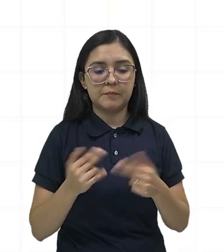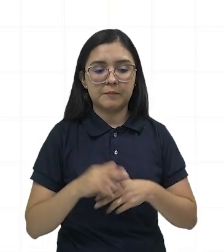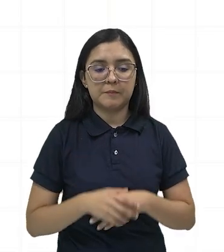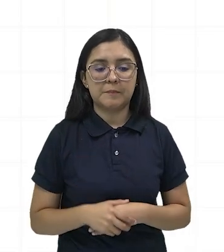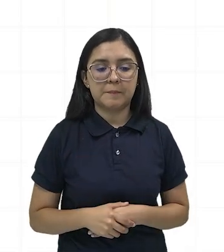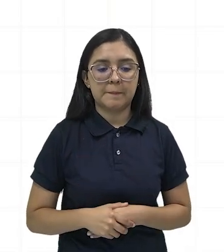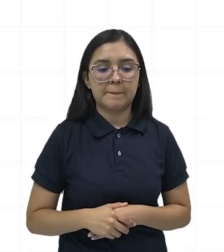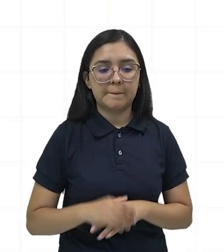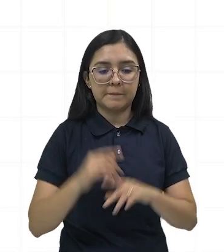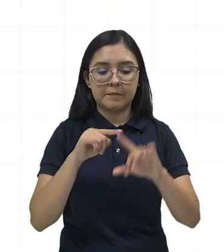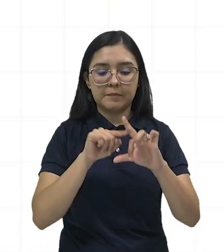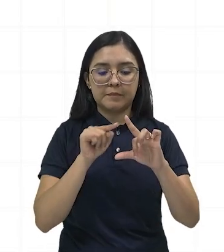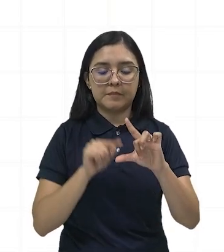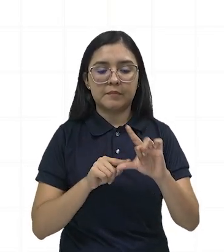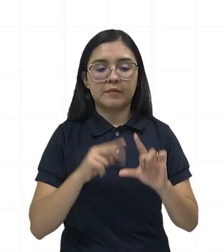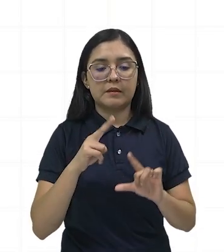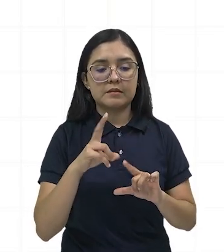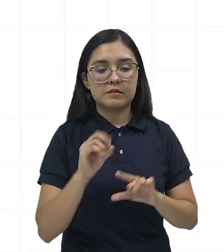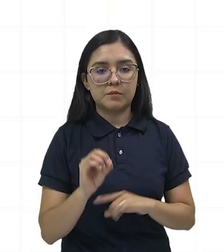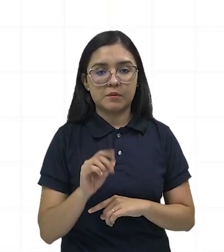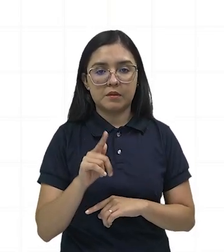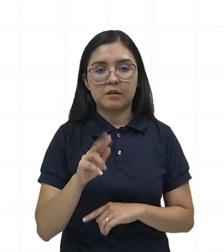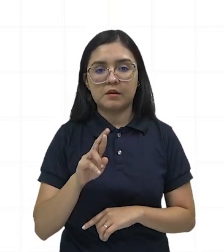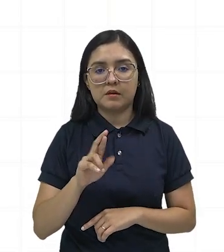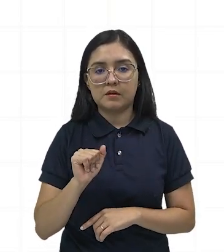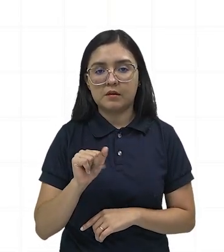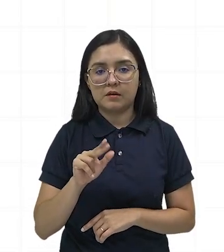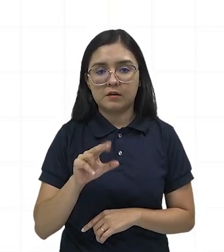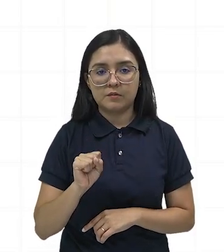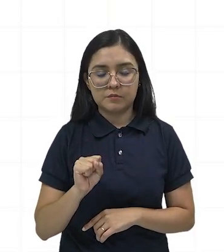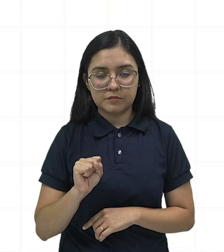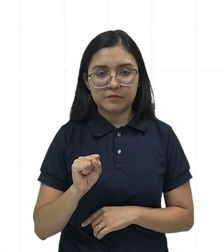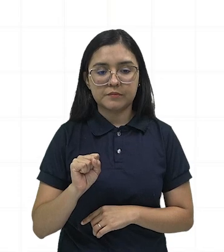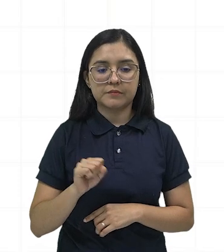E aqui nós temos um ângulo de 50 graus.